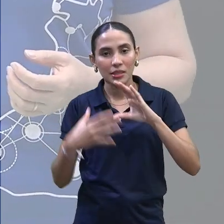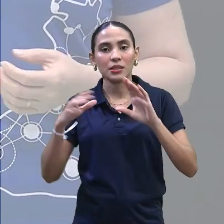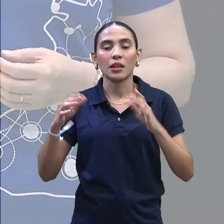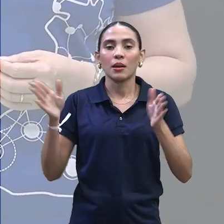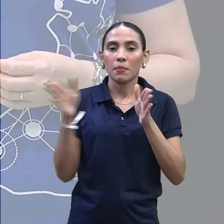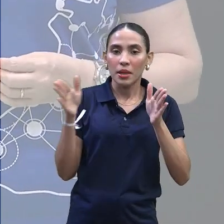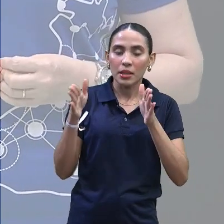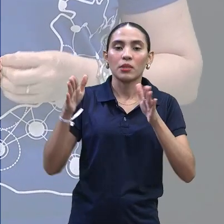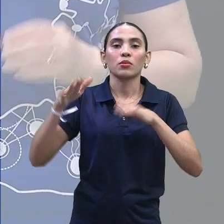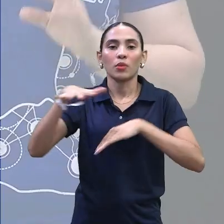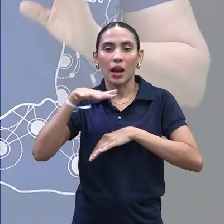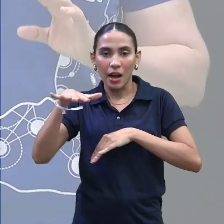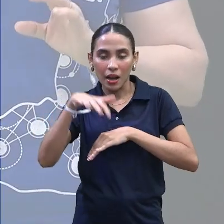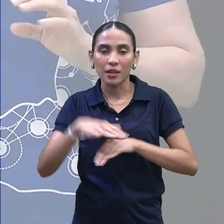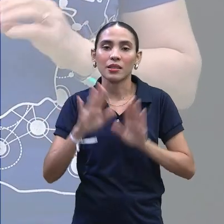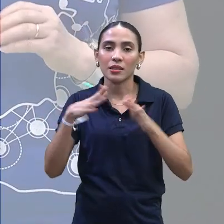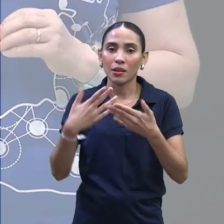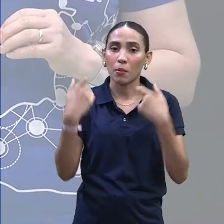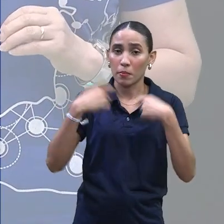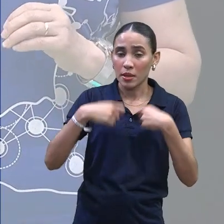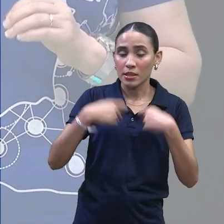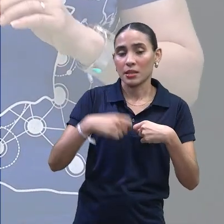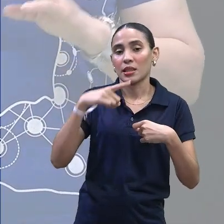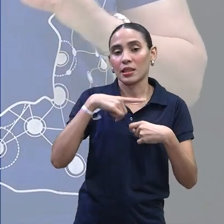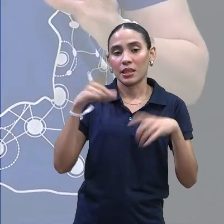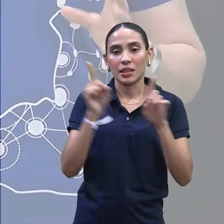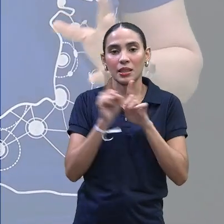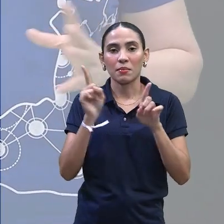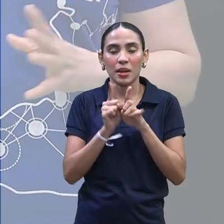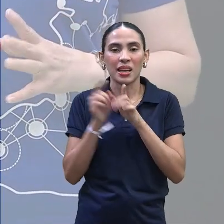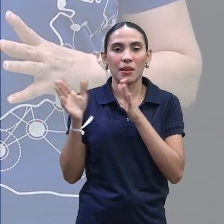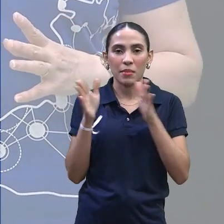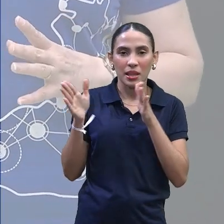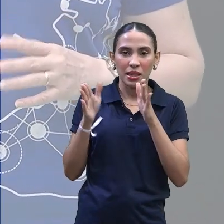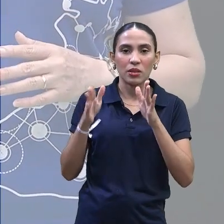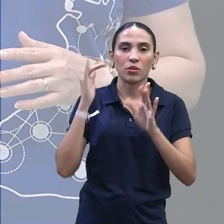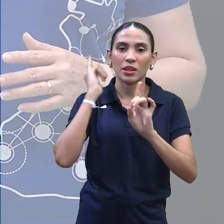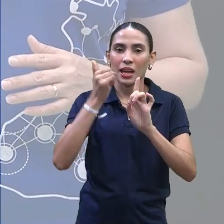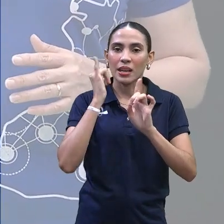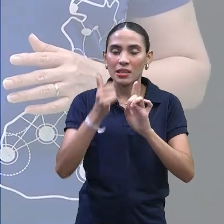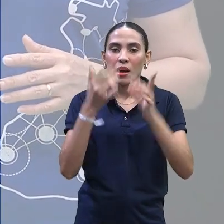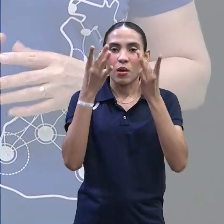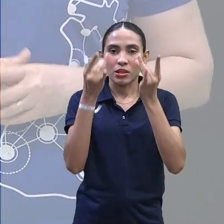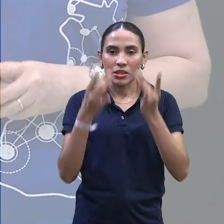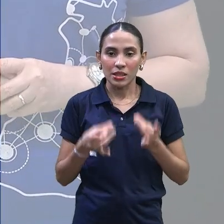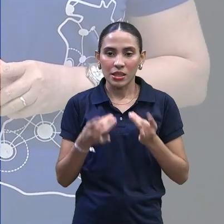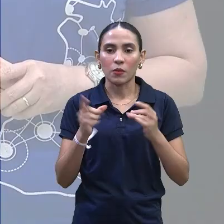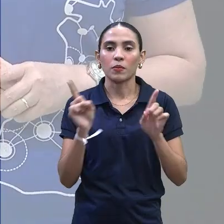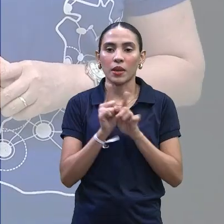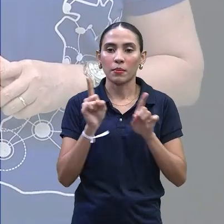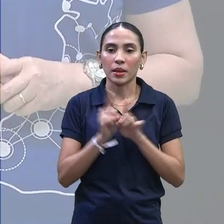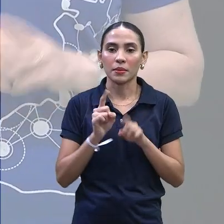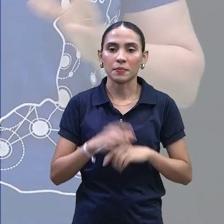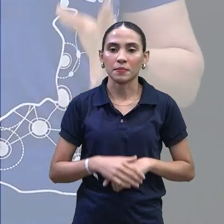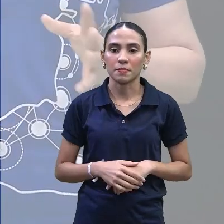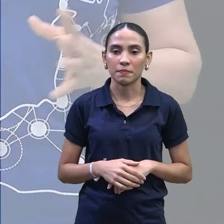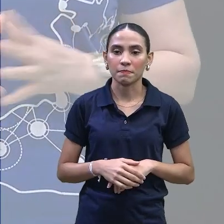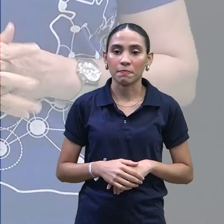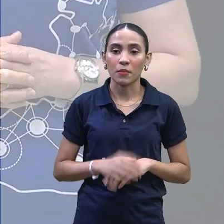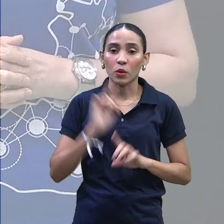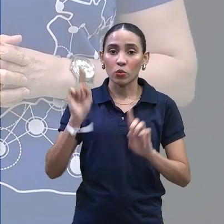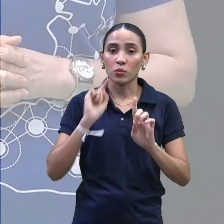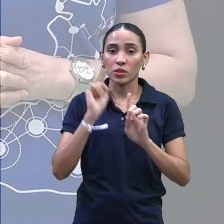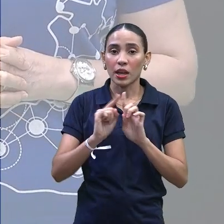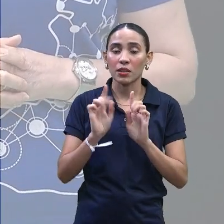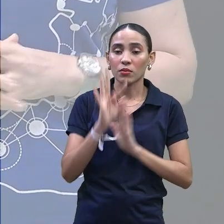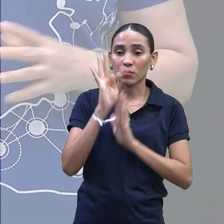do espaço, né? Então, precisa-se haver, em determinado momento da narração, a descrição dos objetos